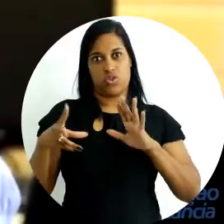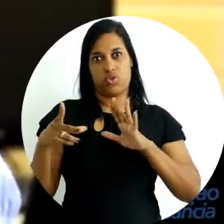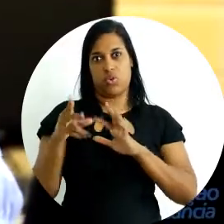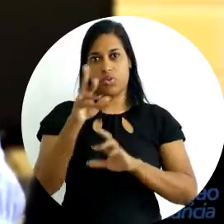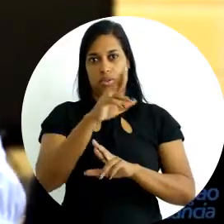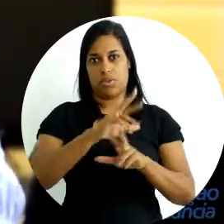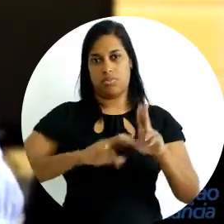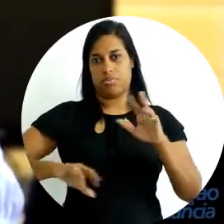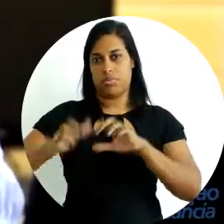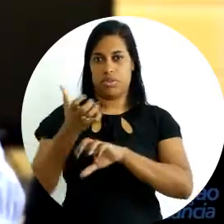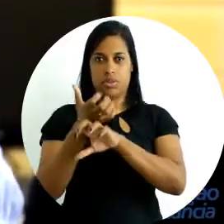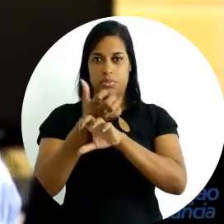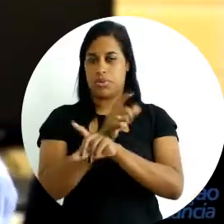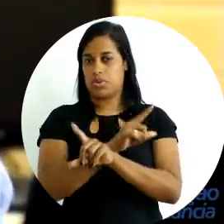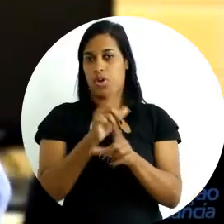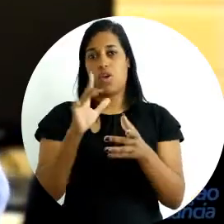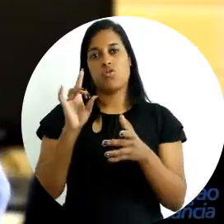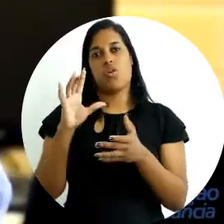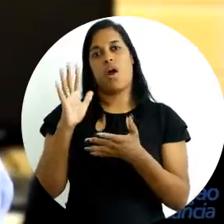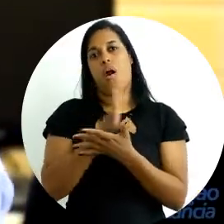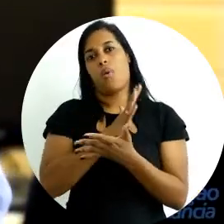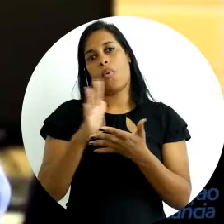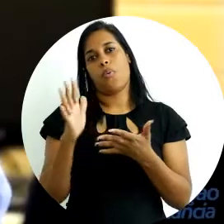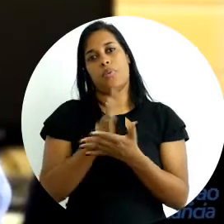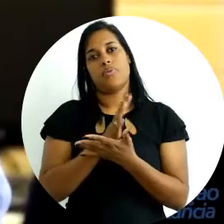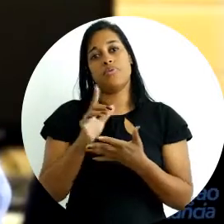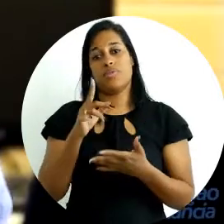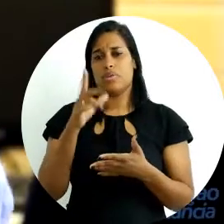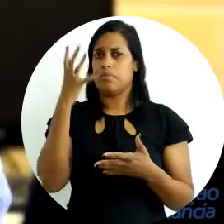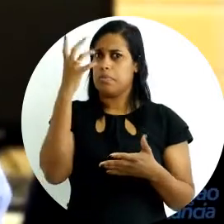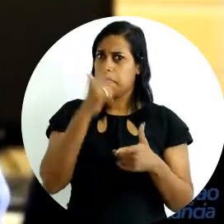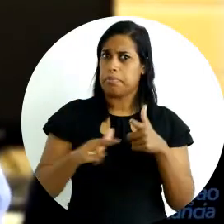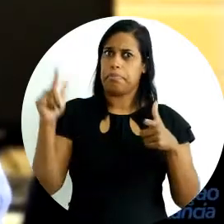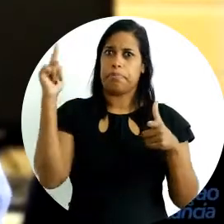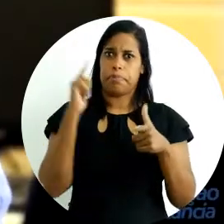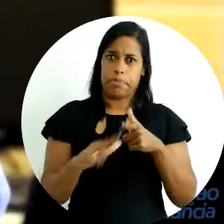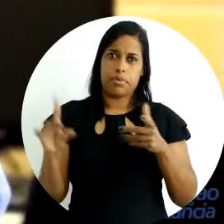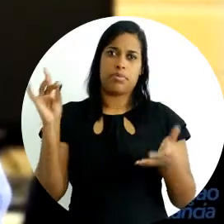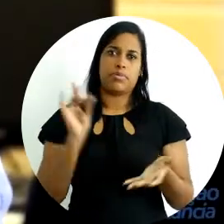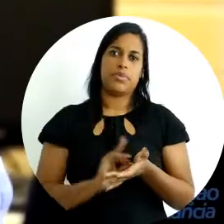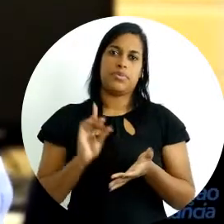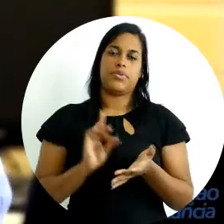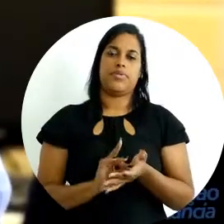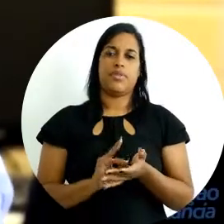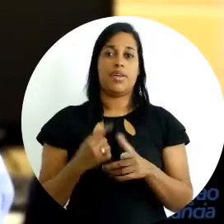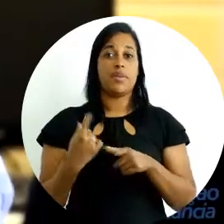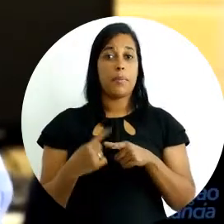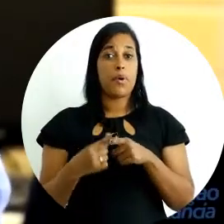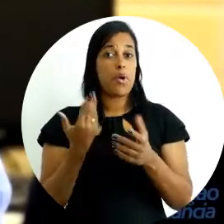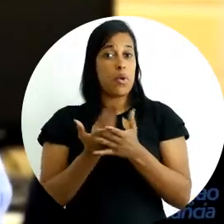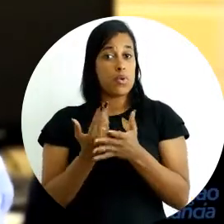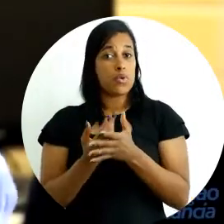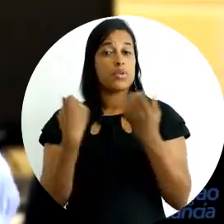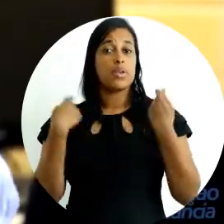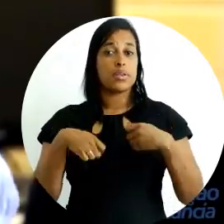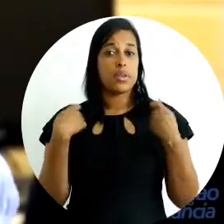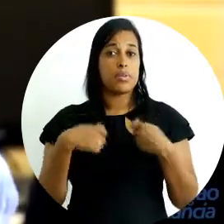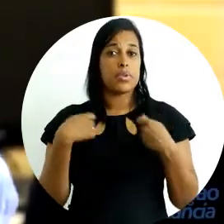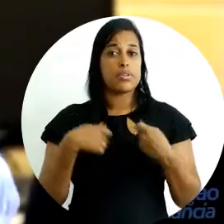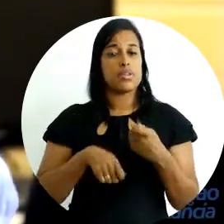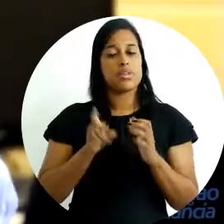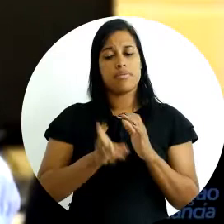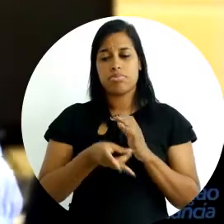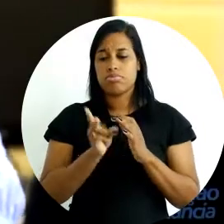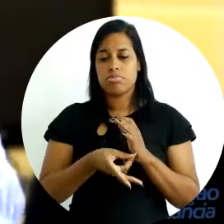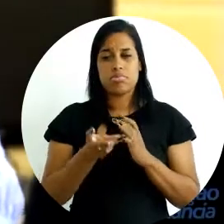as disciplinas, eles ensinavam apenas algumas. Isso causou um sério problema na colônia, pois o estudante ele teria